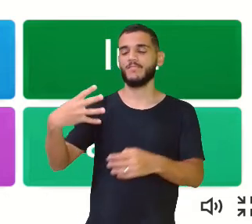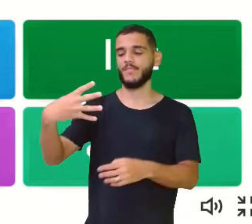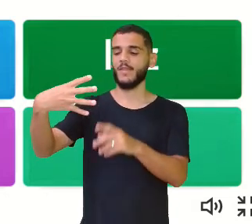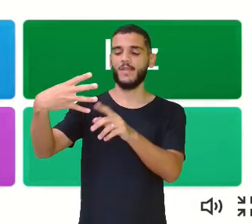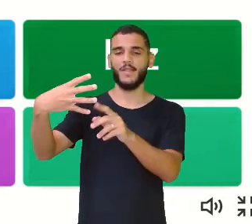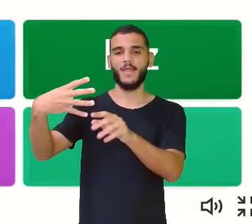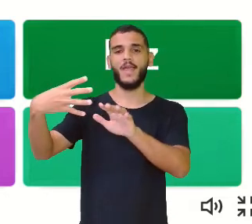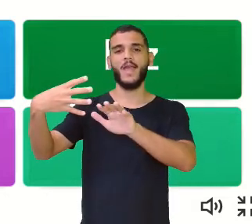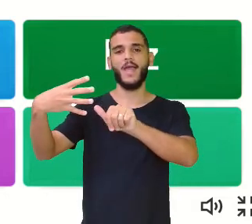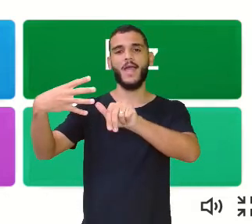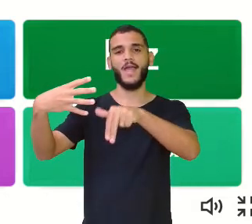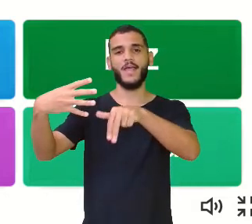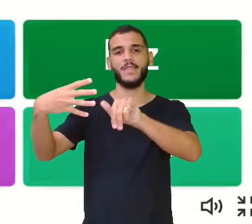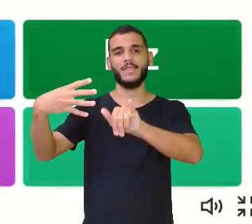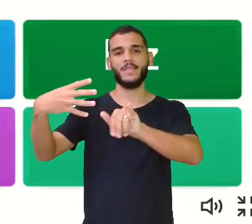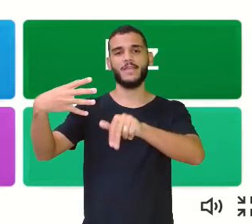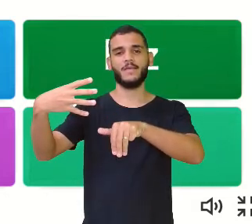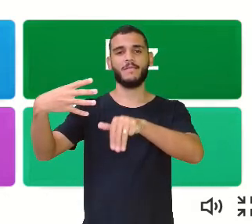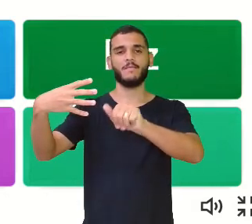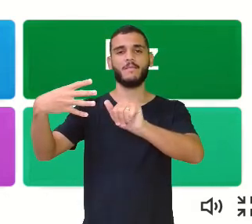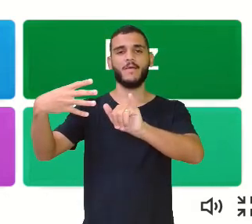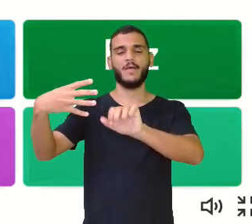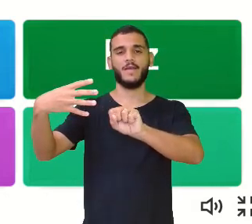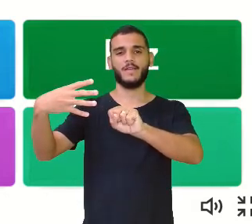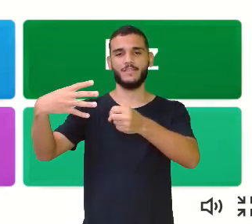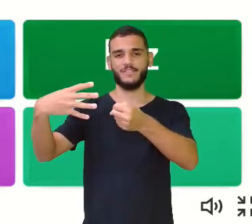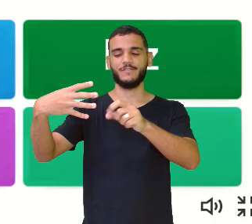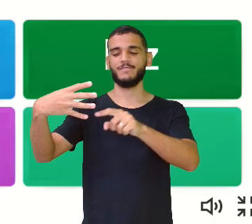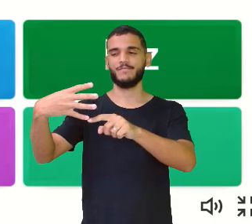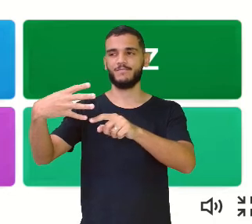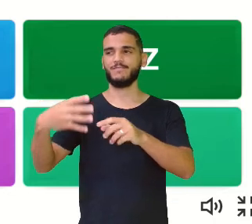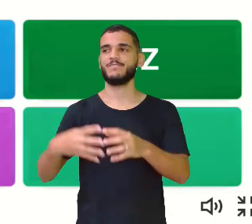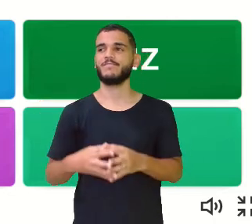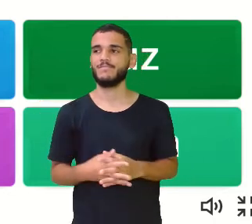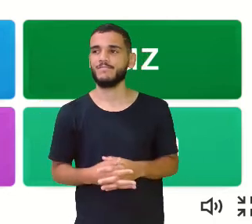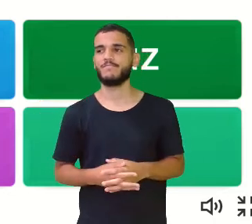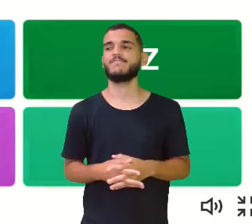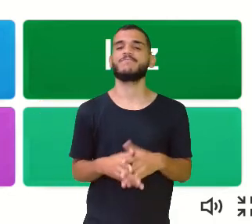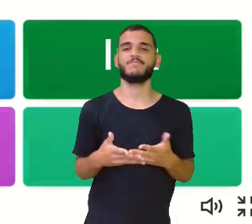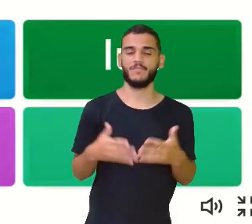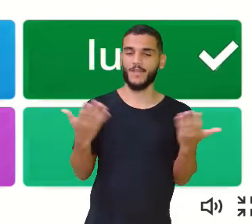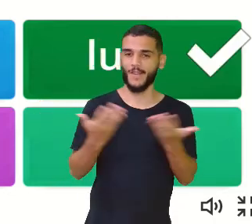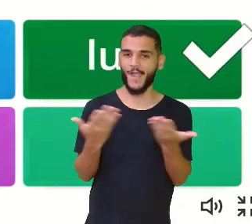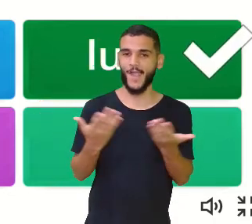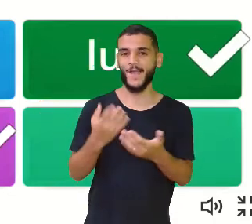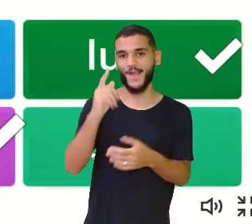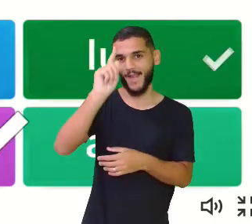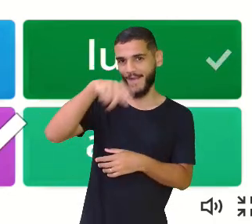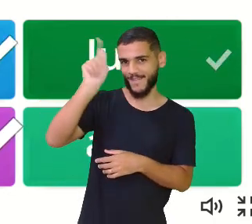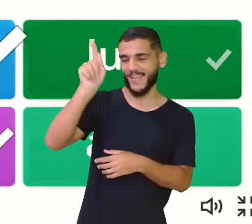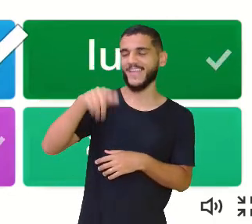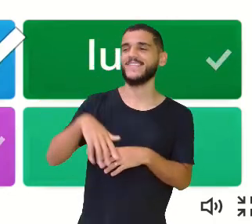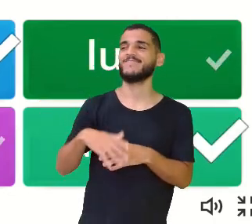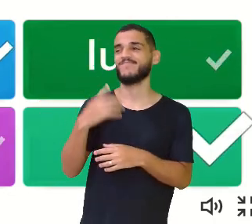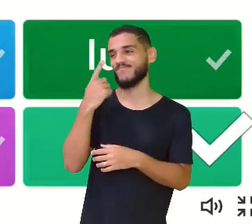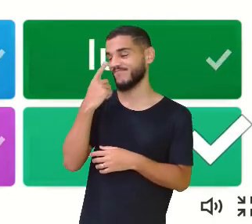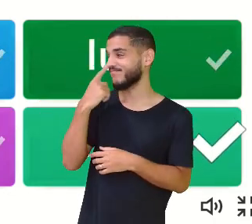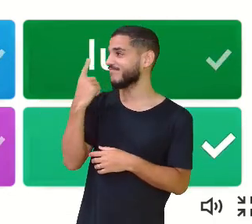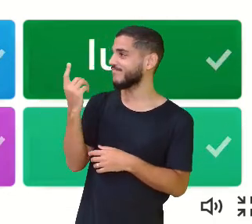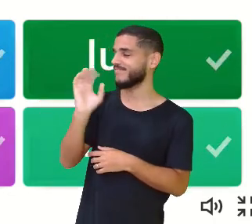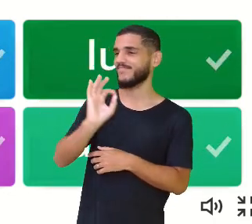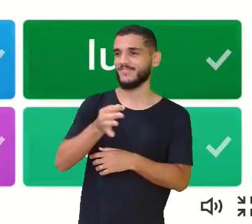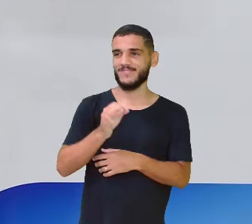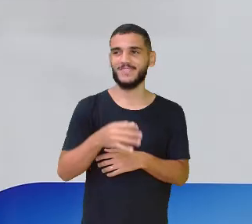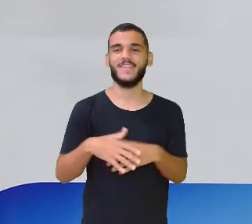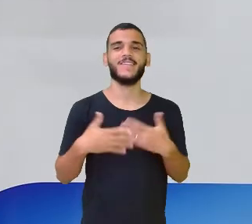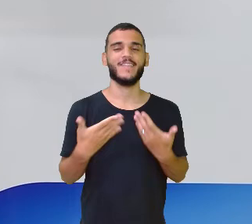ó, enviar resposta. E acerta? Olha aí, olha, tudinho certinho.